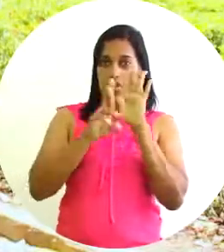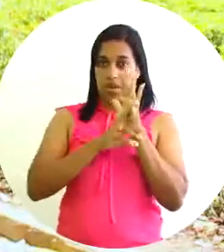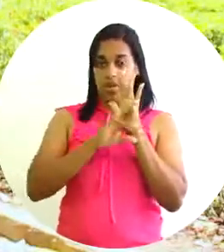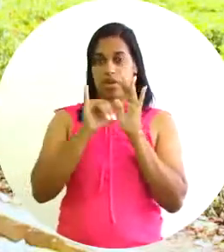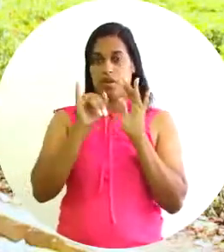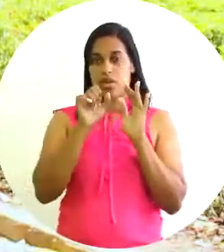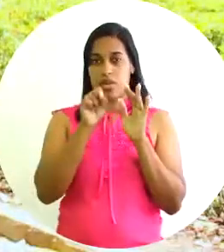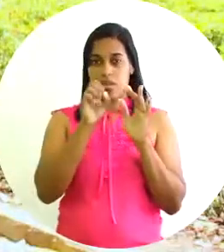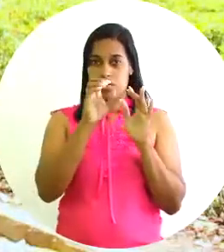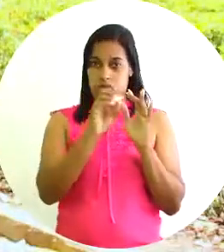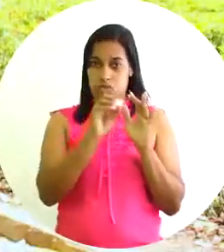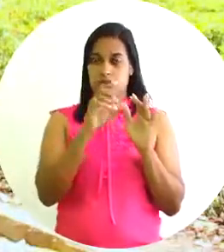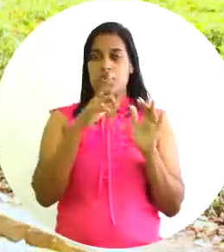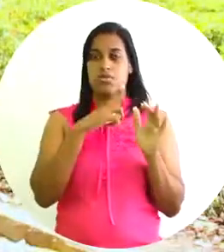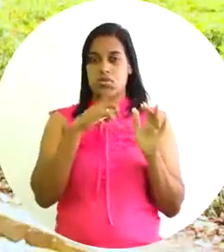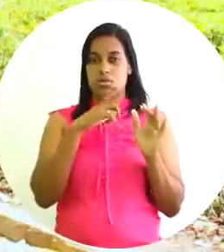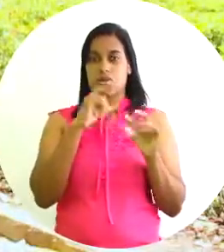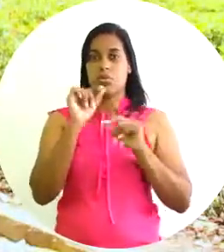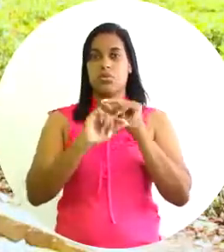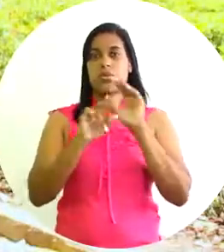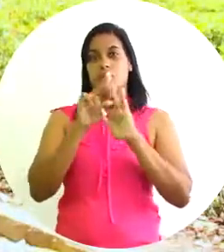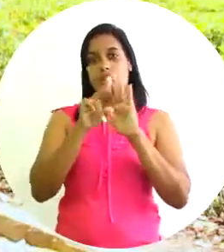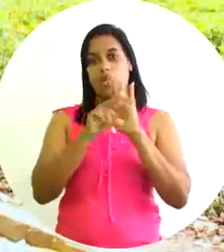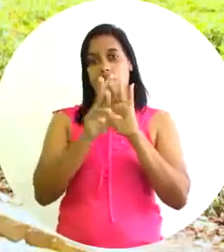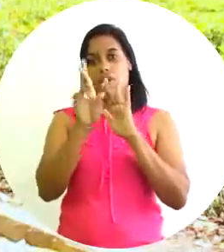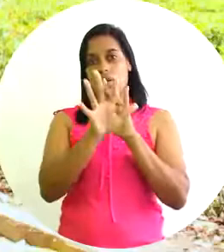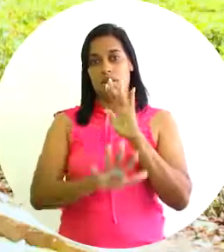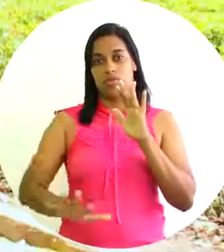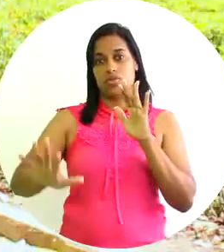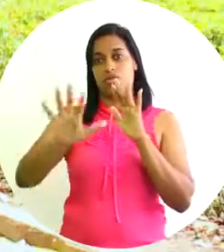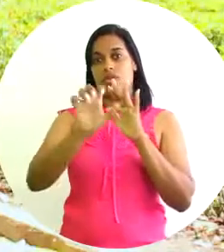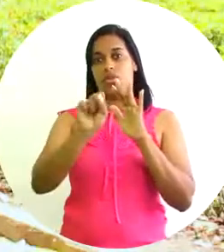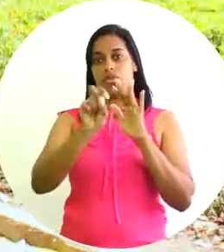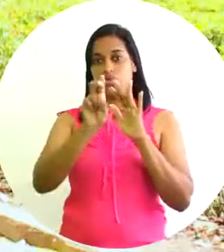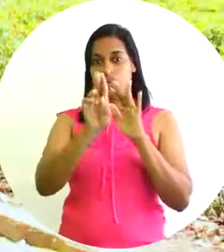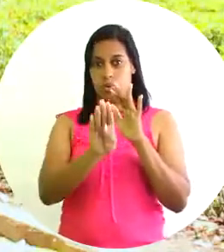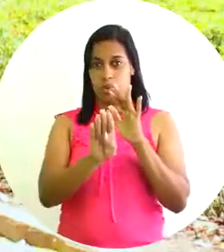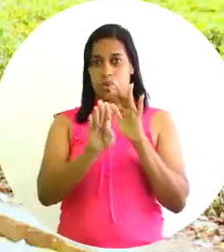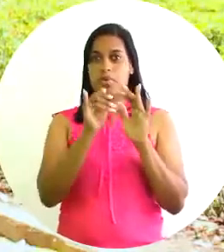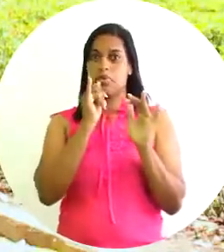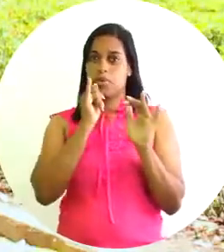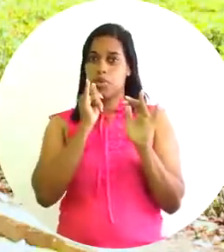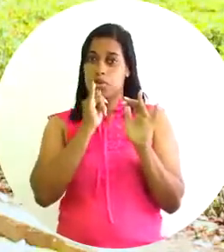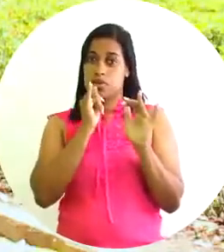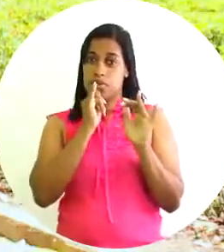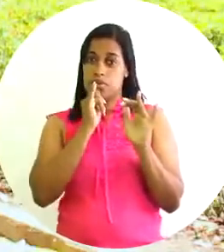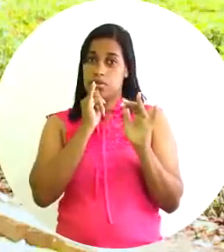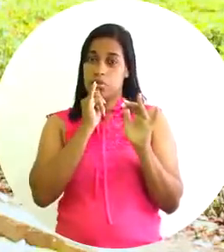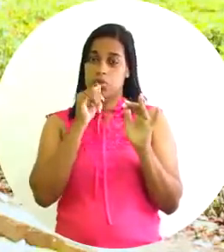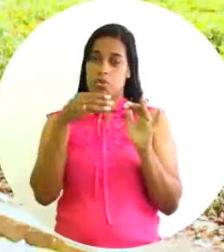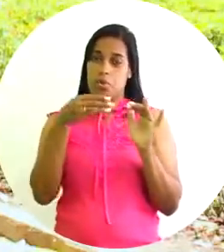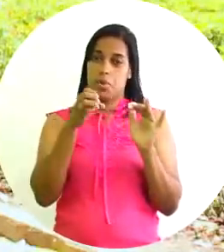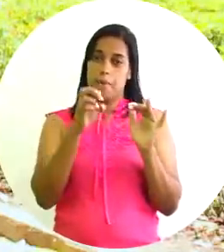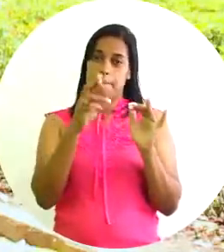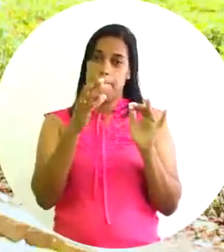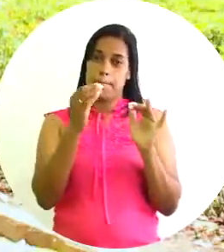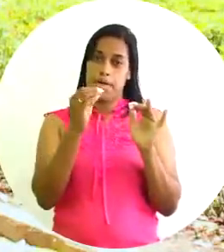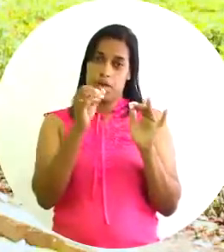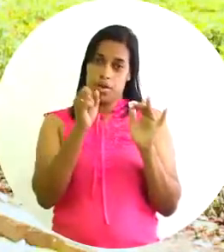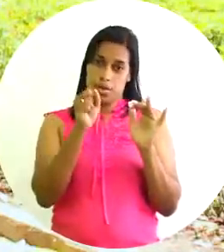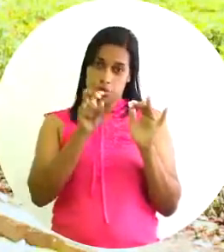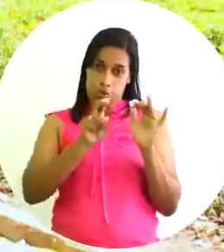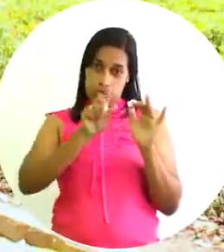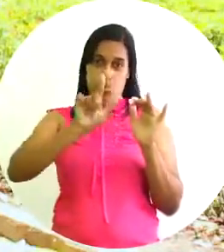da ISO. Nós temos os níveis regional e subregional, por exemplo, no caso do Mercosul. Temos o